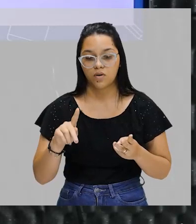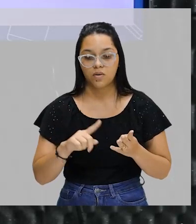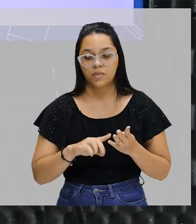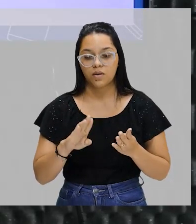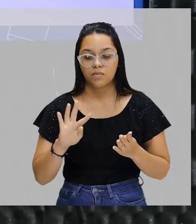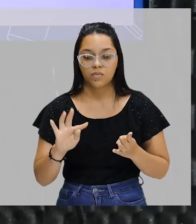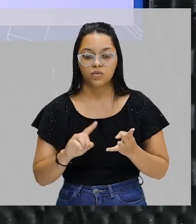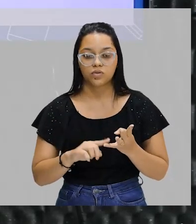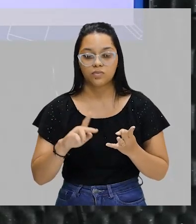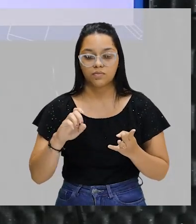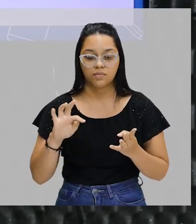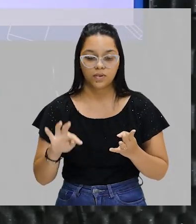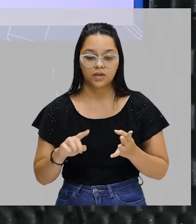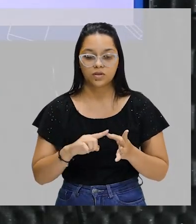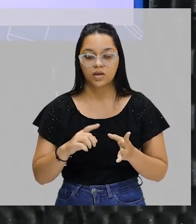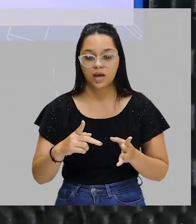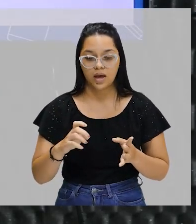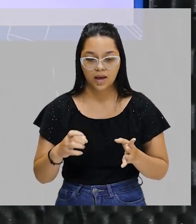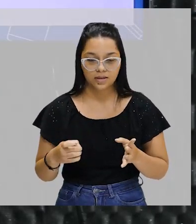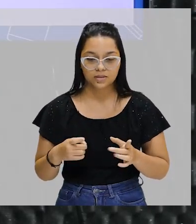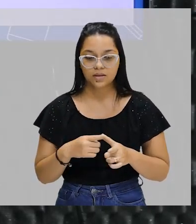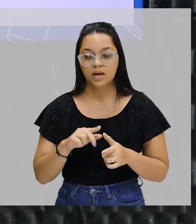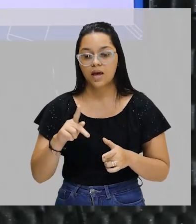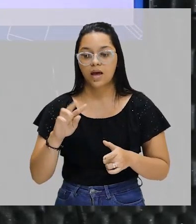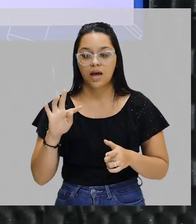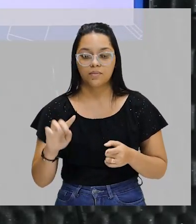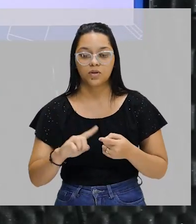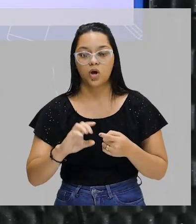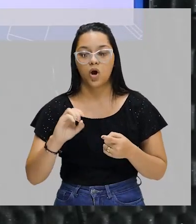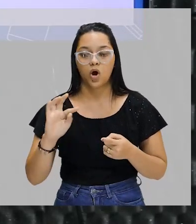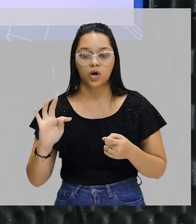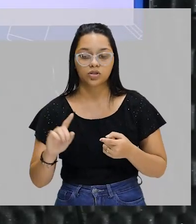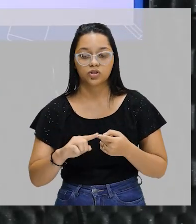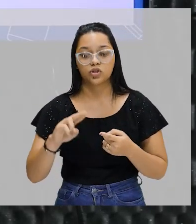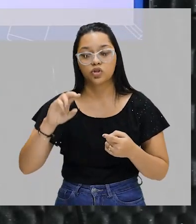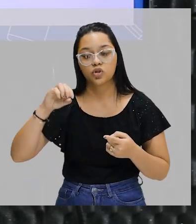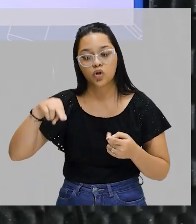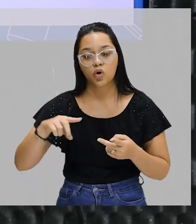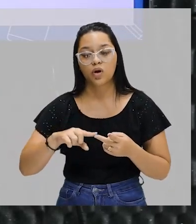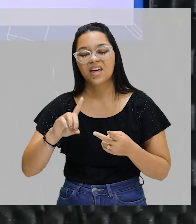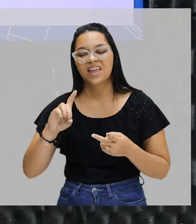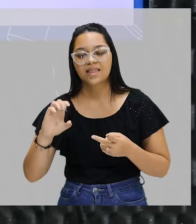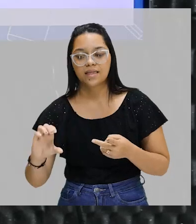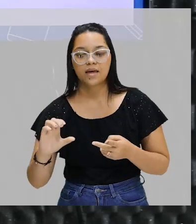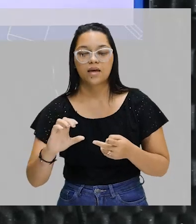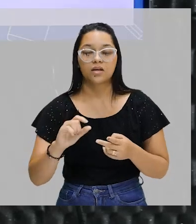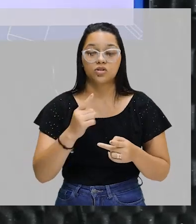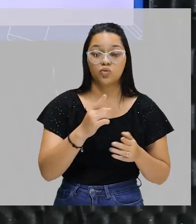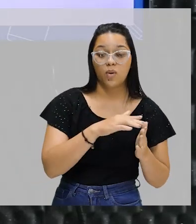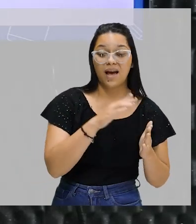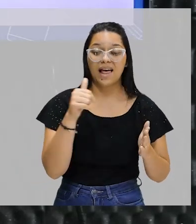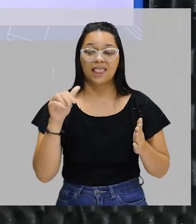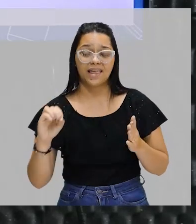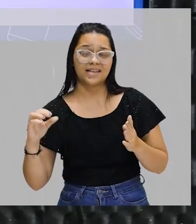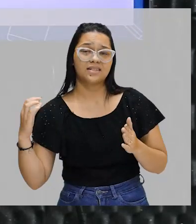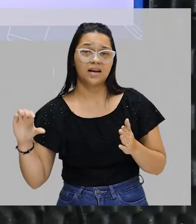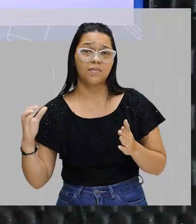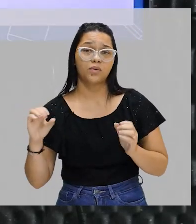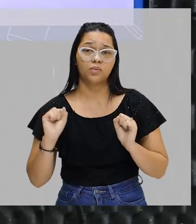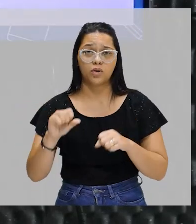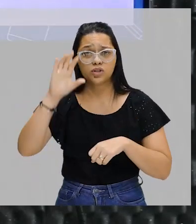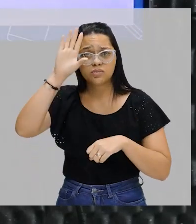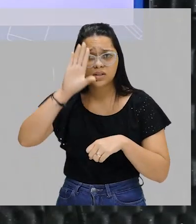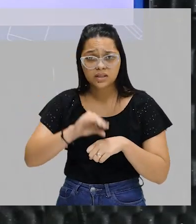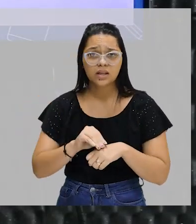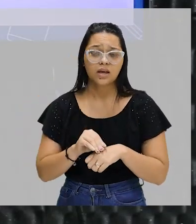but, pent, ex, hept, oct, non e dec, de 1 a 10 carbonos. Você pode printar